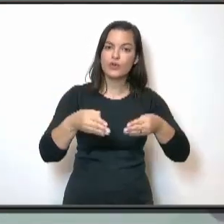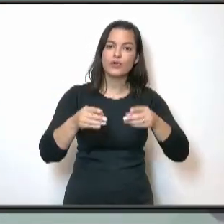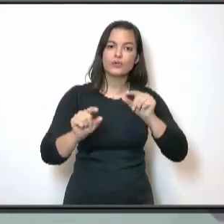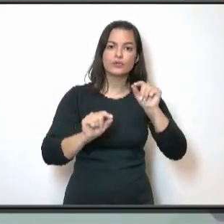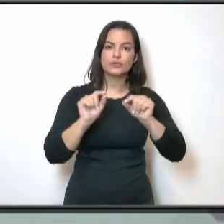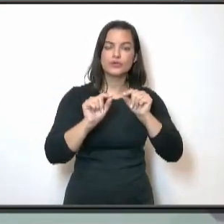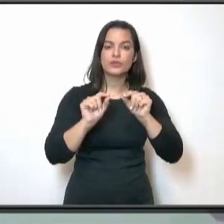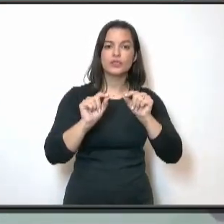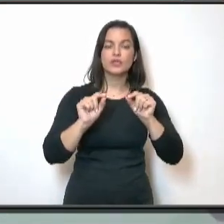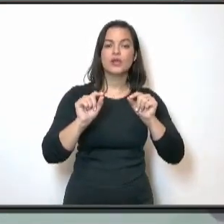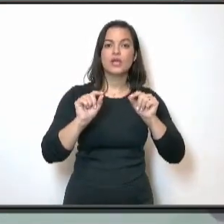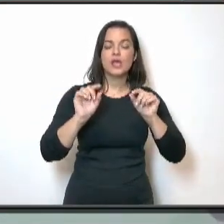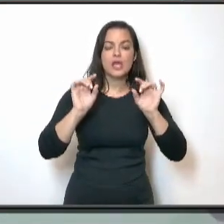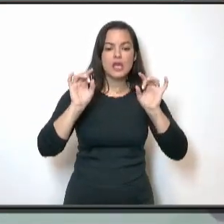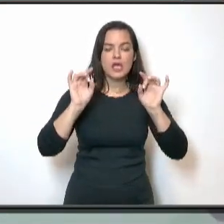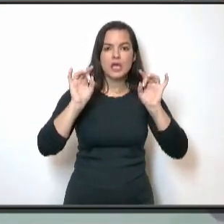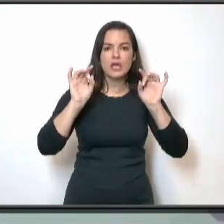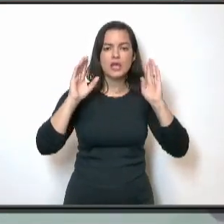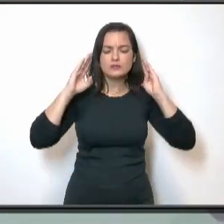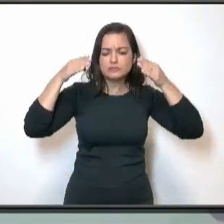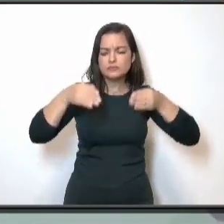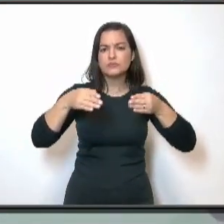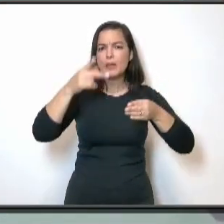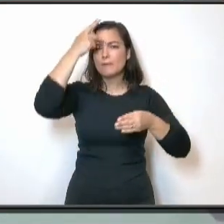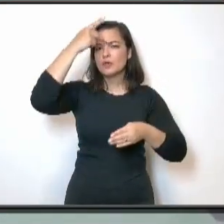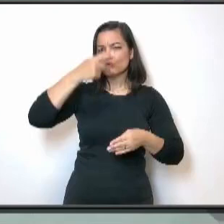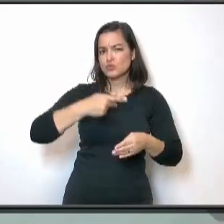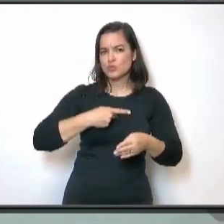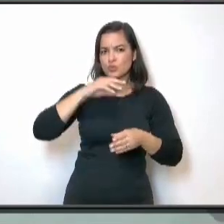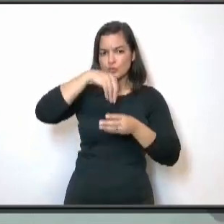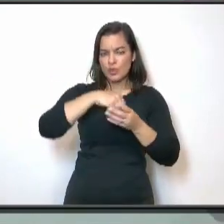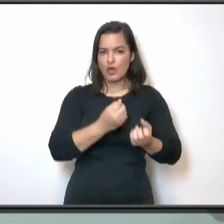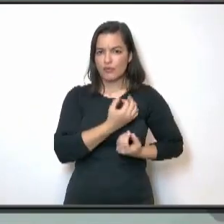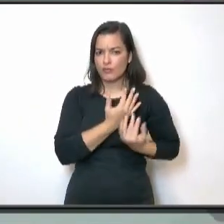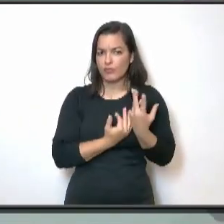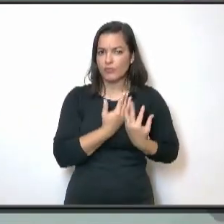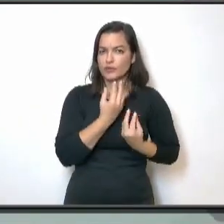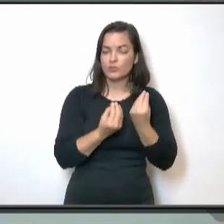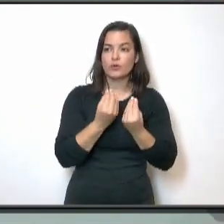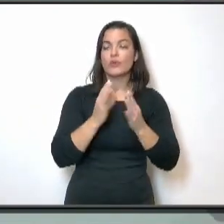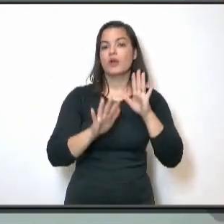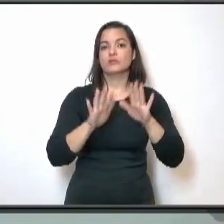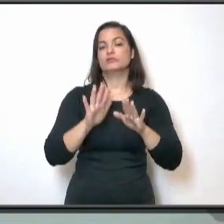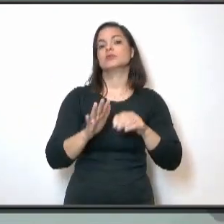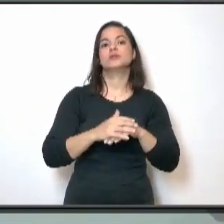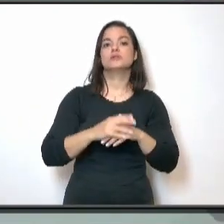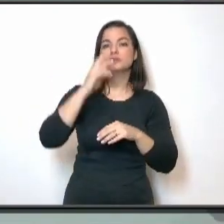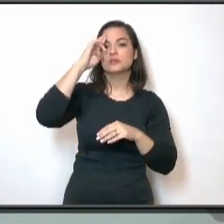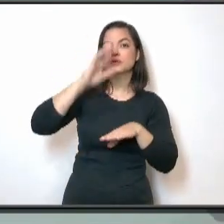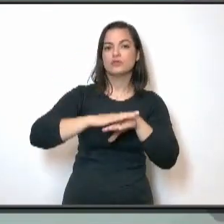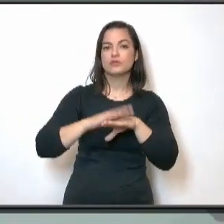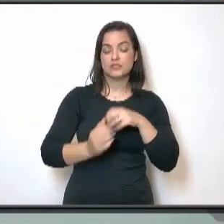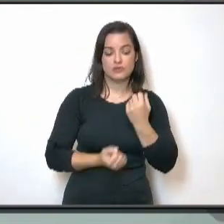aspecto pessoal do avivamento. Não apenas quando o Senhor aviva toda uma comunidade, às vezes um país, mas